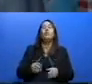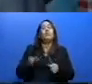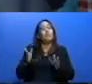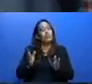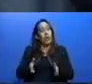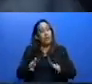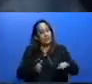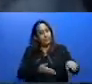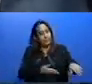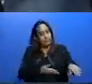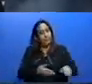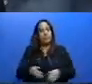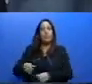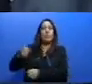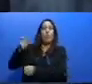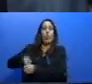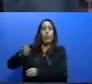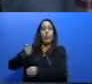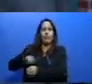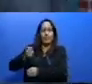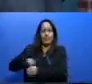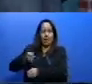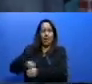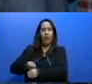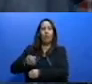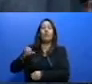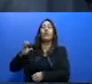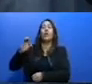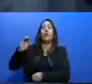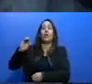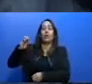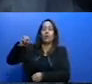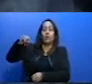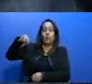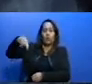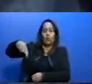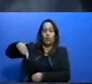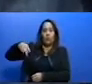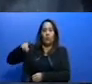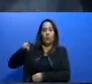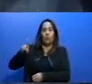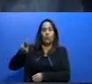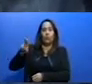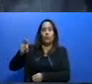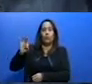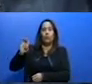térmico. Capricha aí e responde bem bonito, hein, turminha?